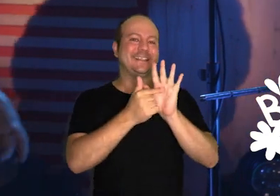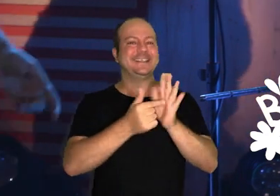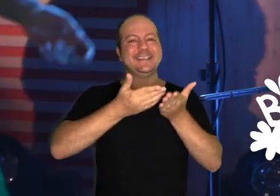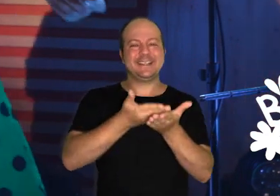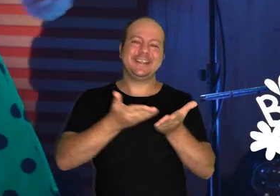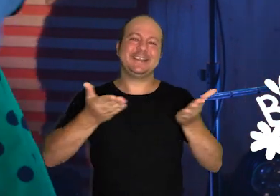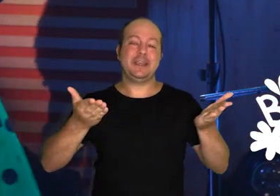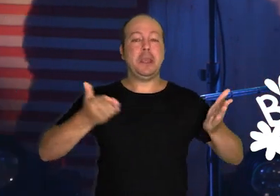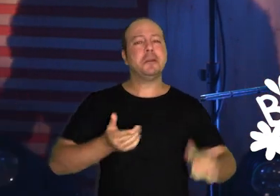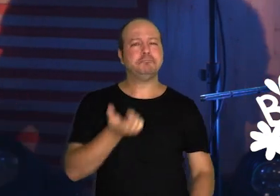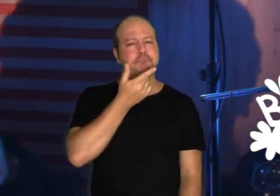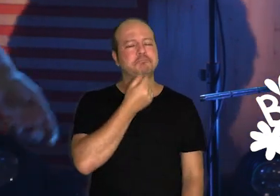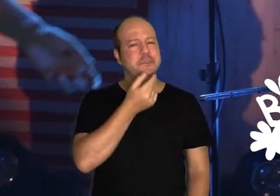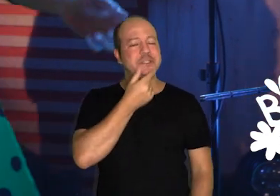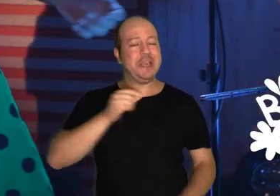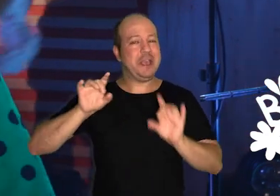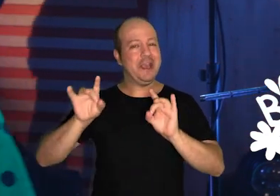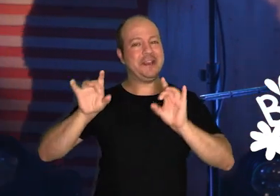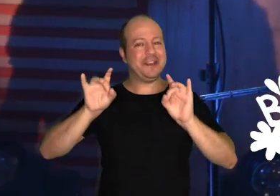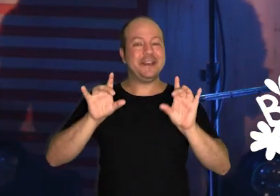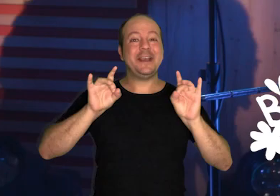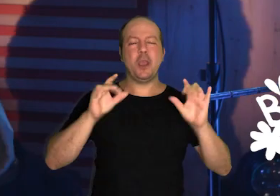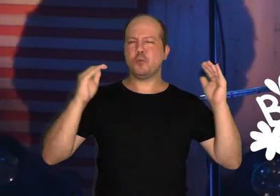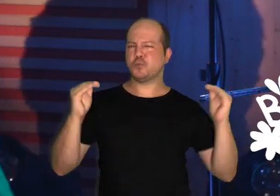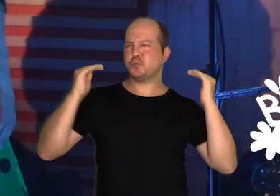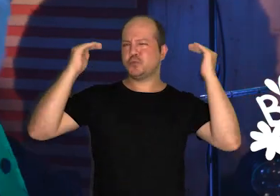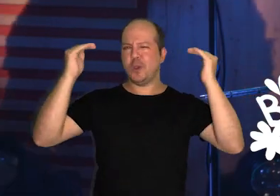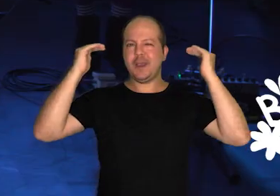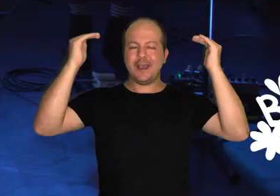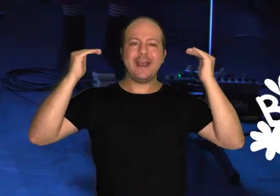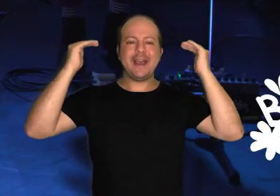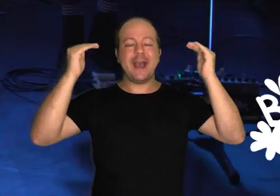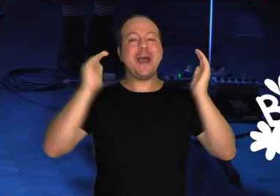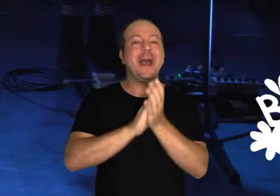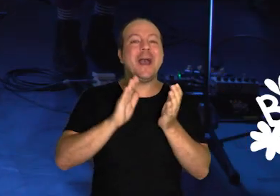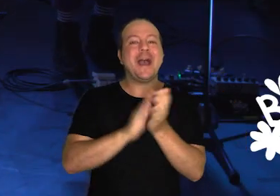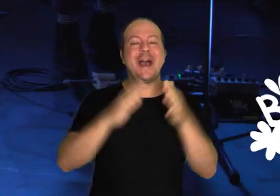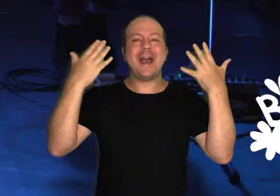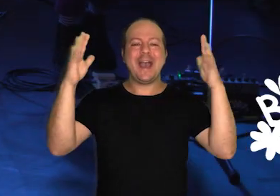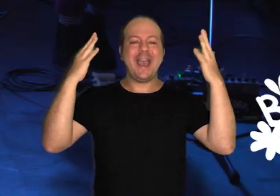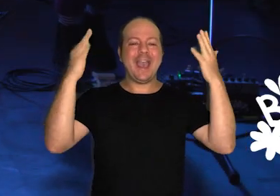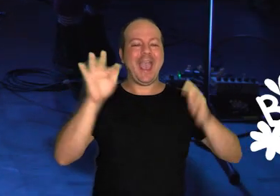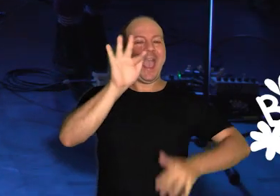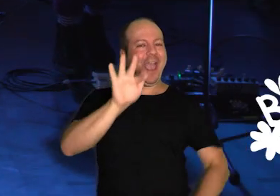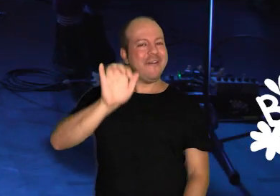apresentar esse menino especial. Isso pimpa, salva de palmas para o